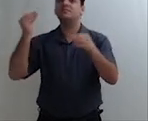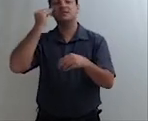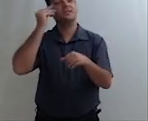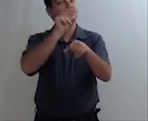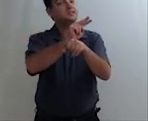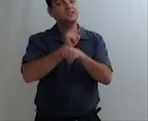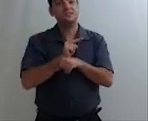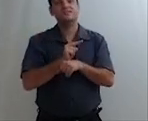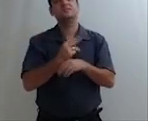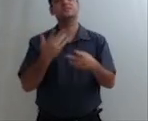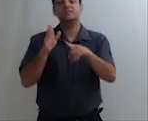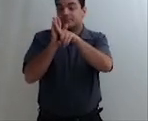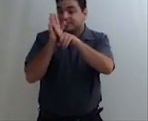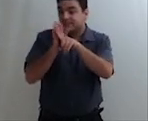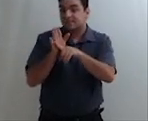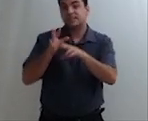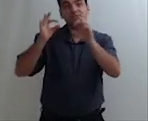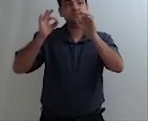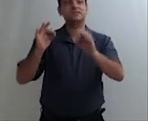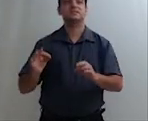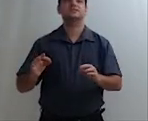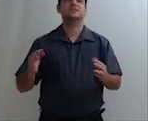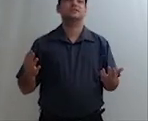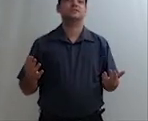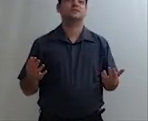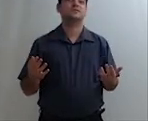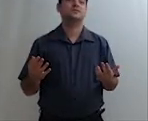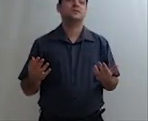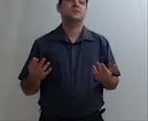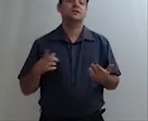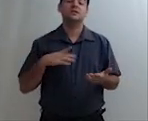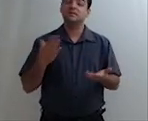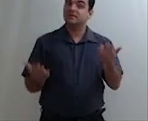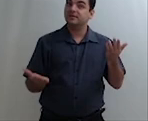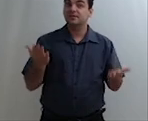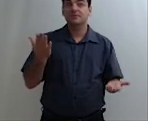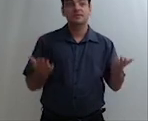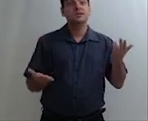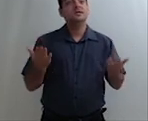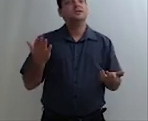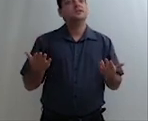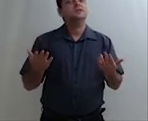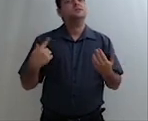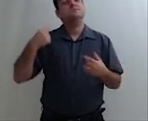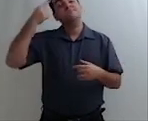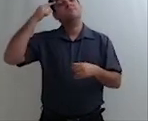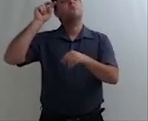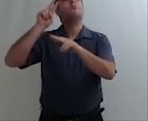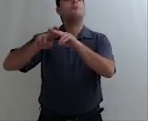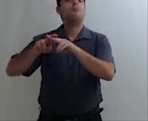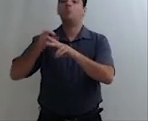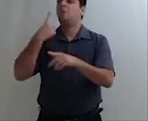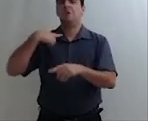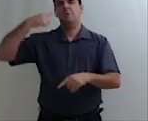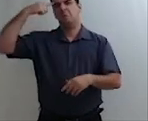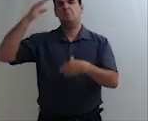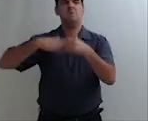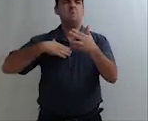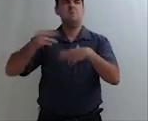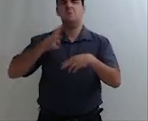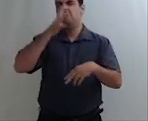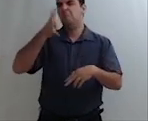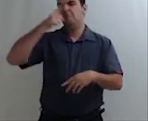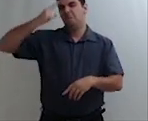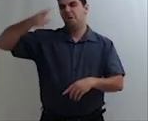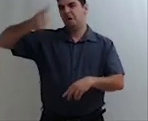fins de verificação verificação sobre a proporcionalidade da medida cautelar extrema que é a prisão né que é a restrição da